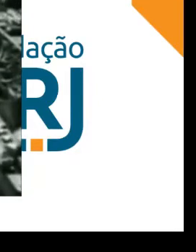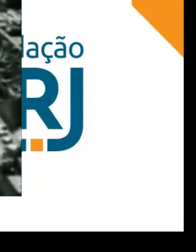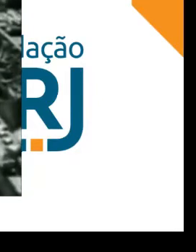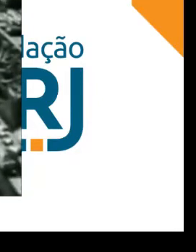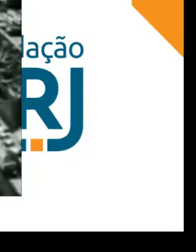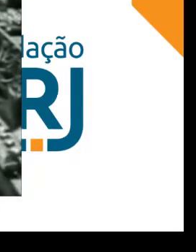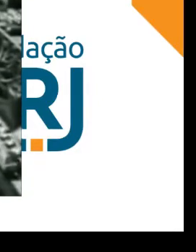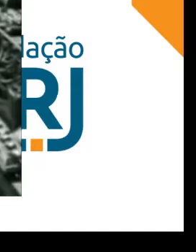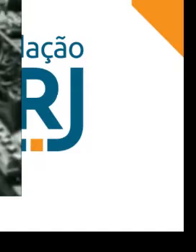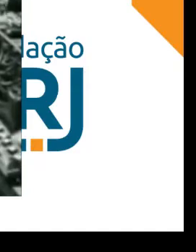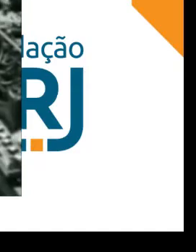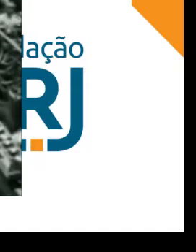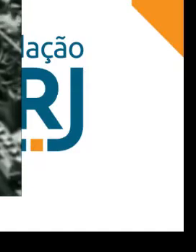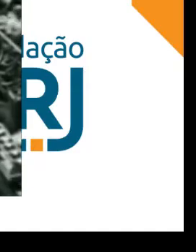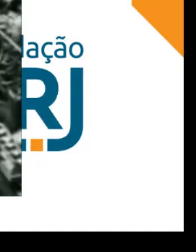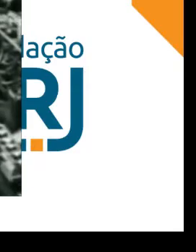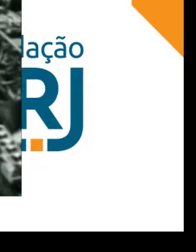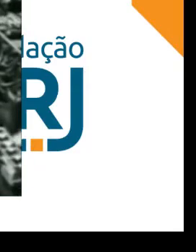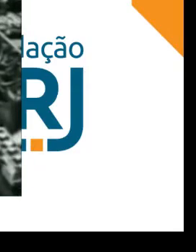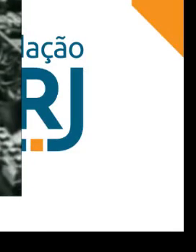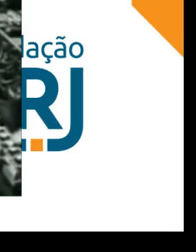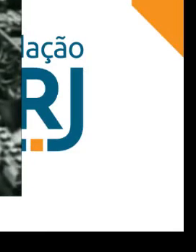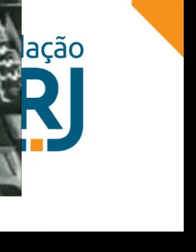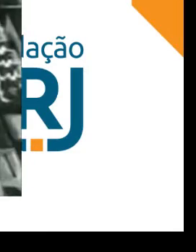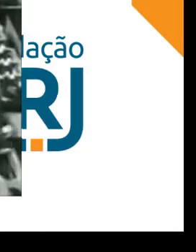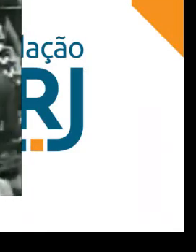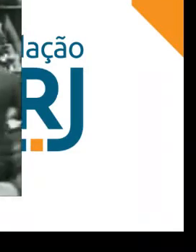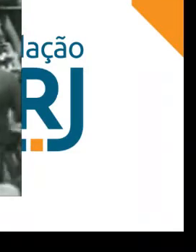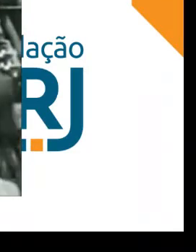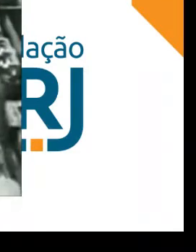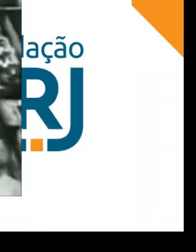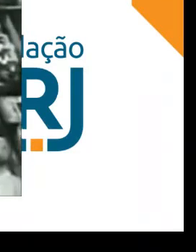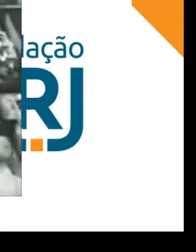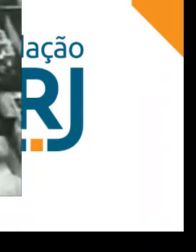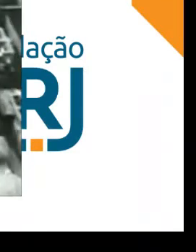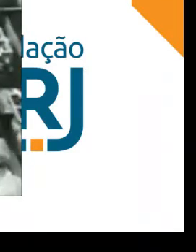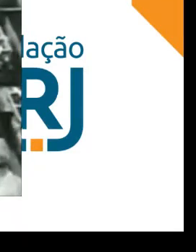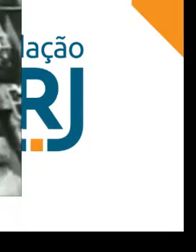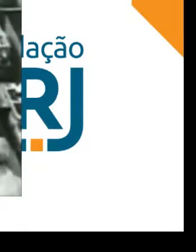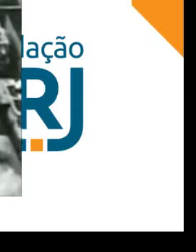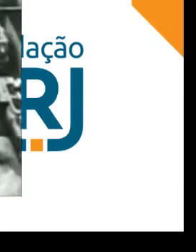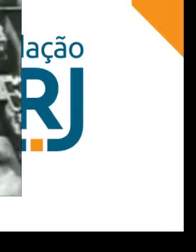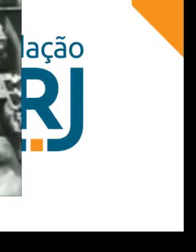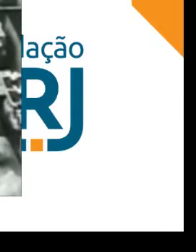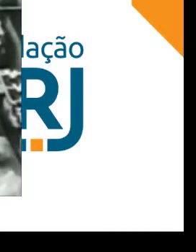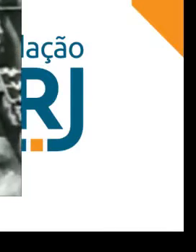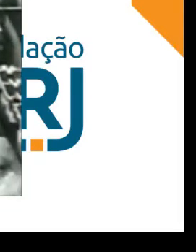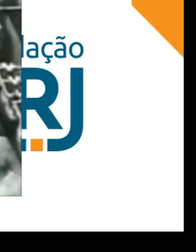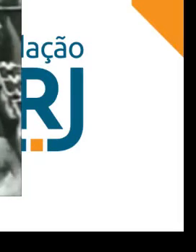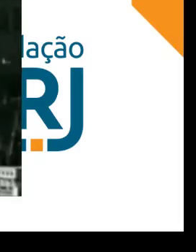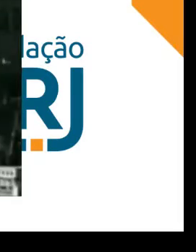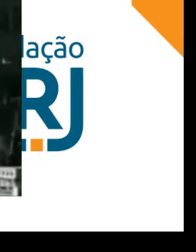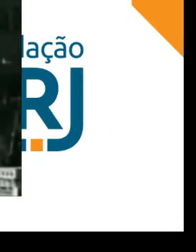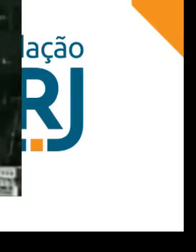Os operários tornaram-se parte integrante da grande máquina. Era a administração que decidia a velocidade do seu funcionamento, sem discussões